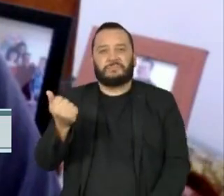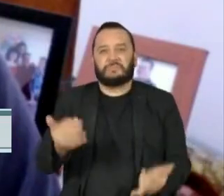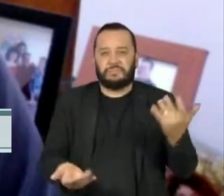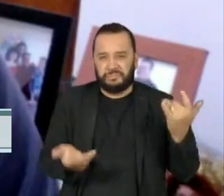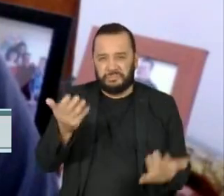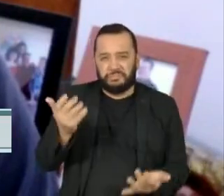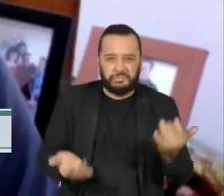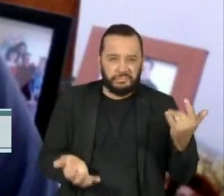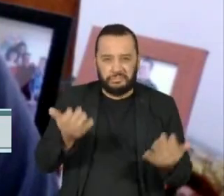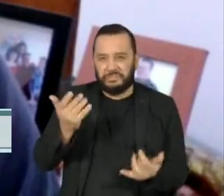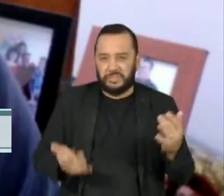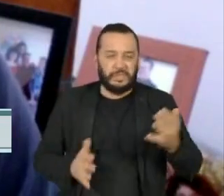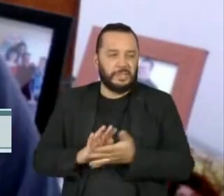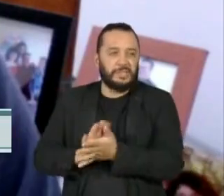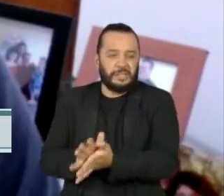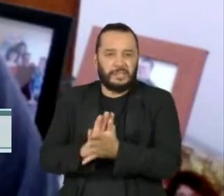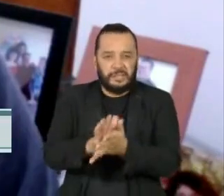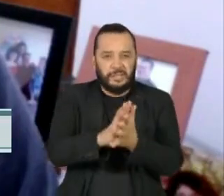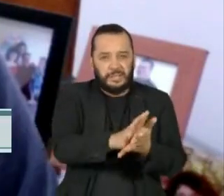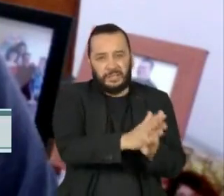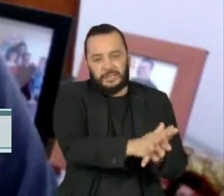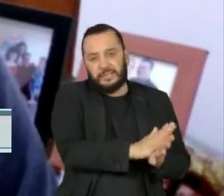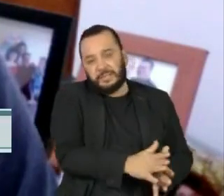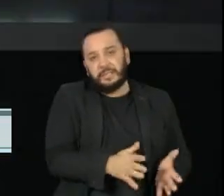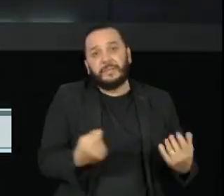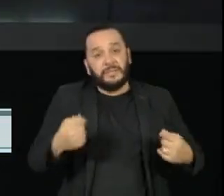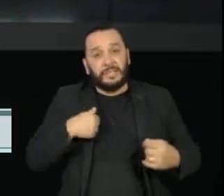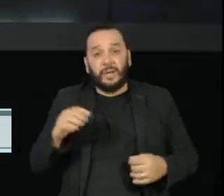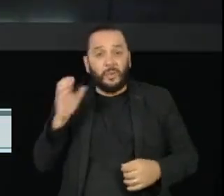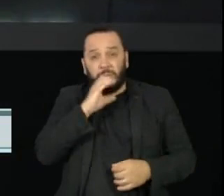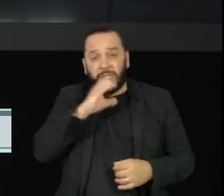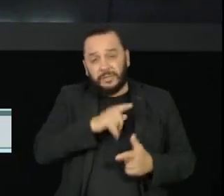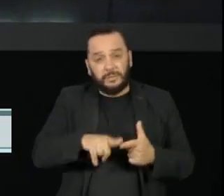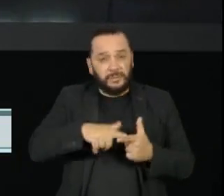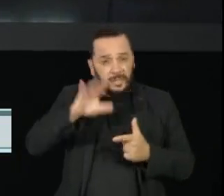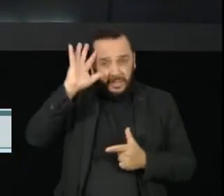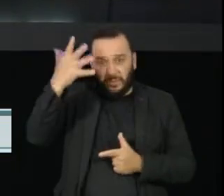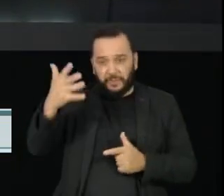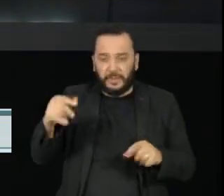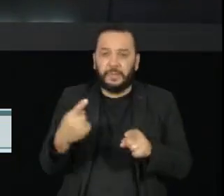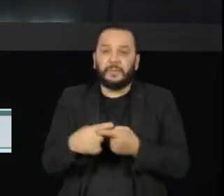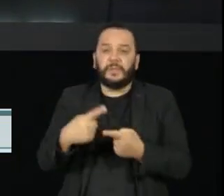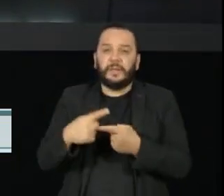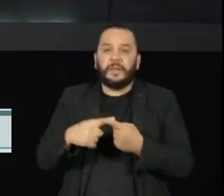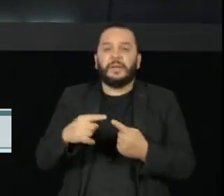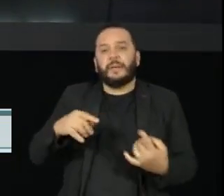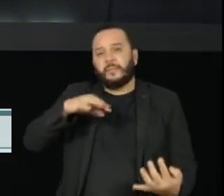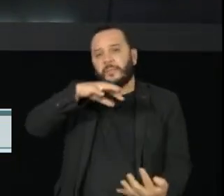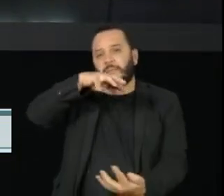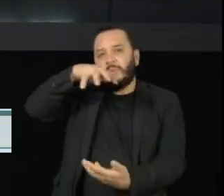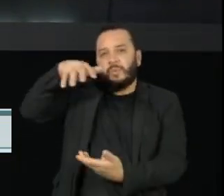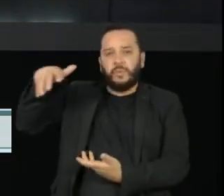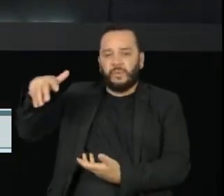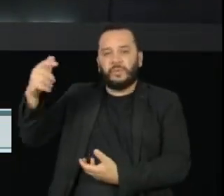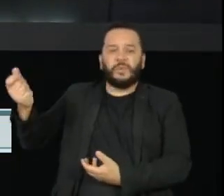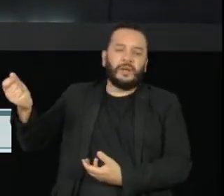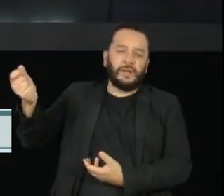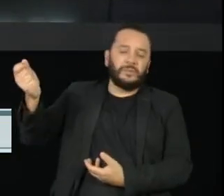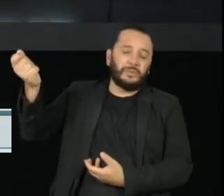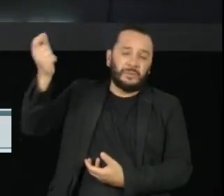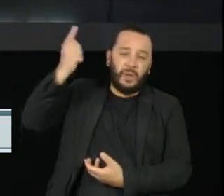devastando ecossistemas nós precisamos tratar com a mesma urgência para combater o aquecimento global as pessoas podem diminuir o consumo de